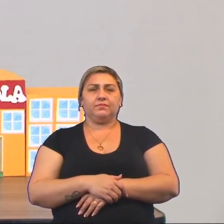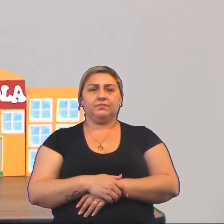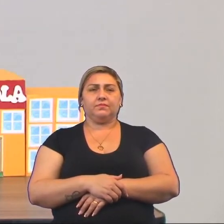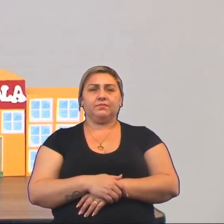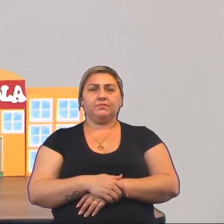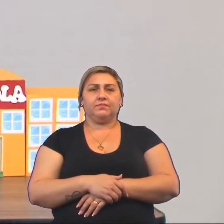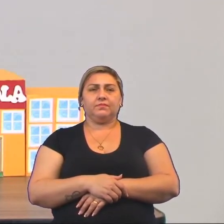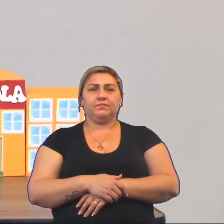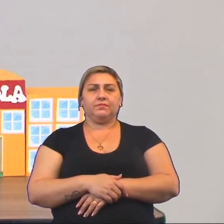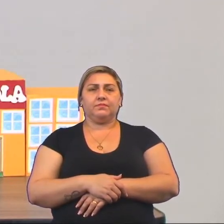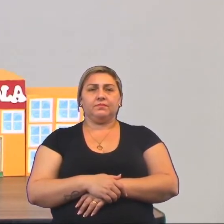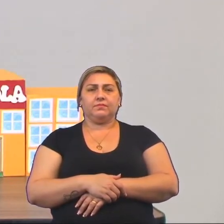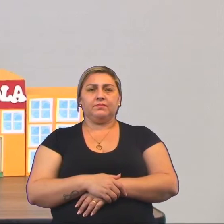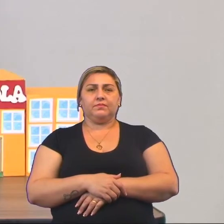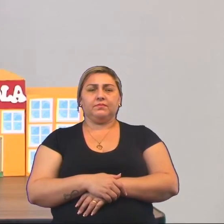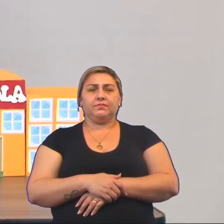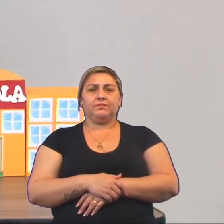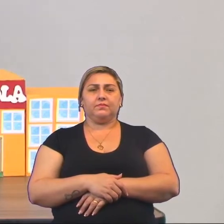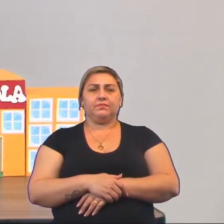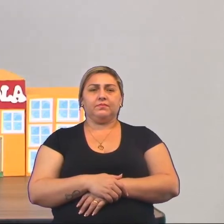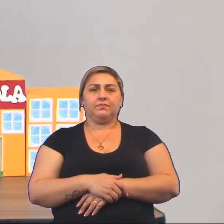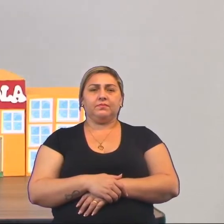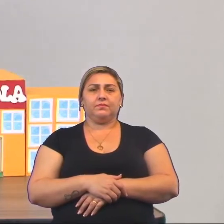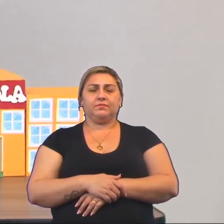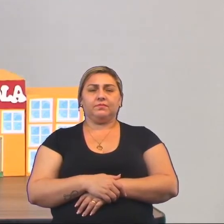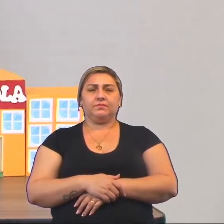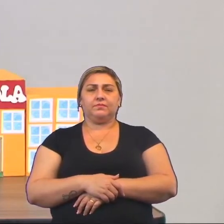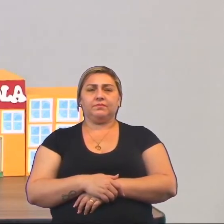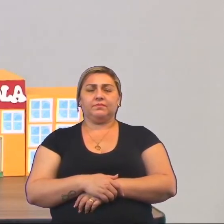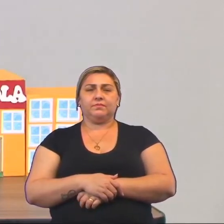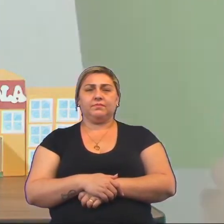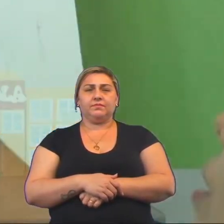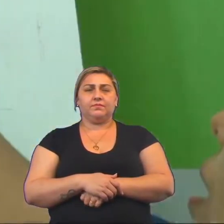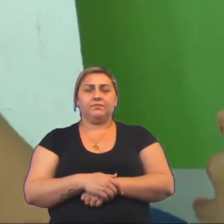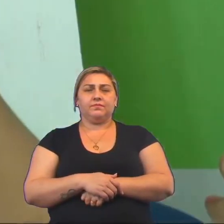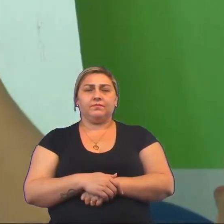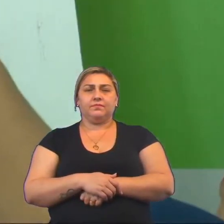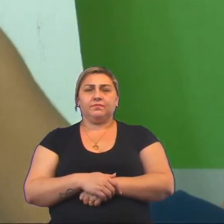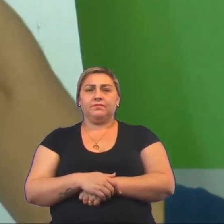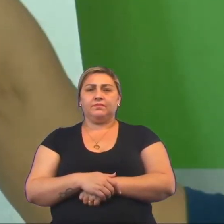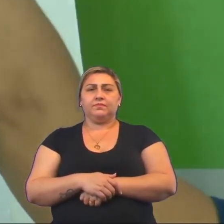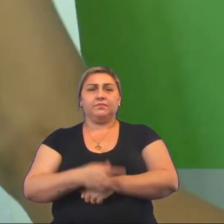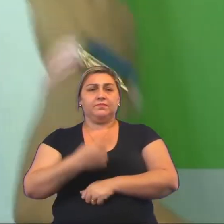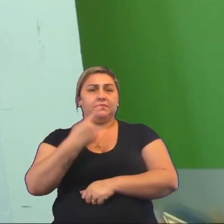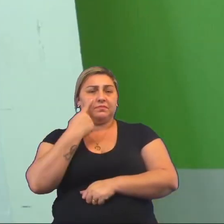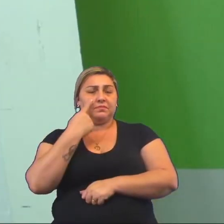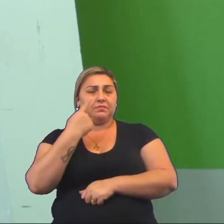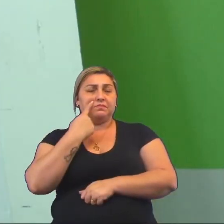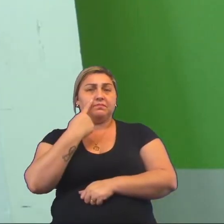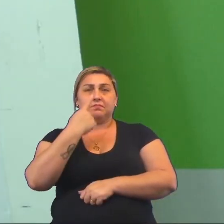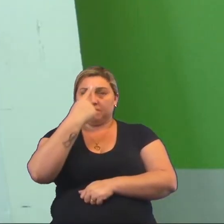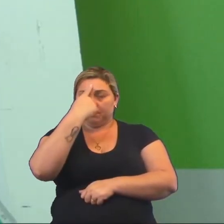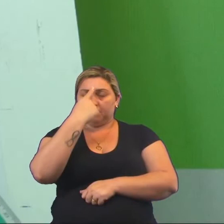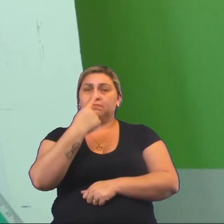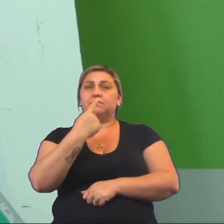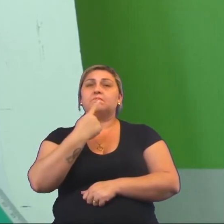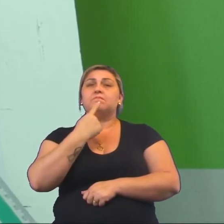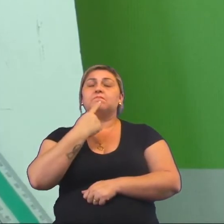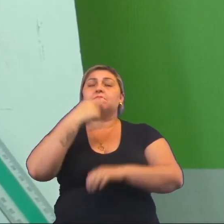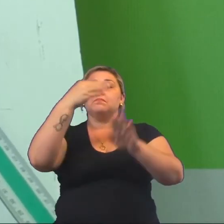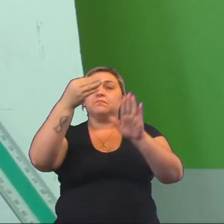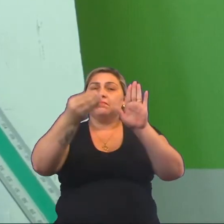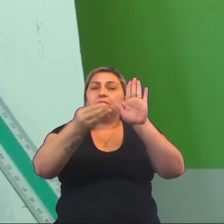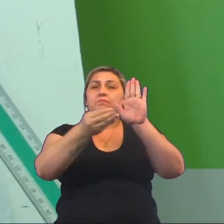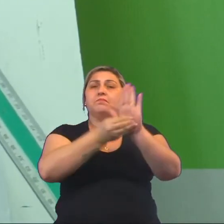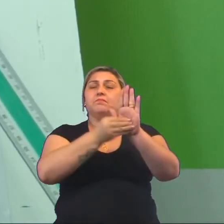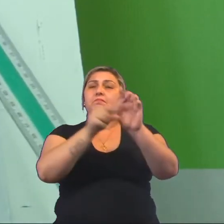Vamos lá. Observe as imagens e